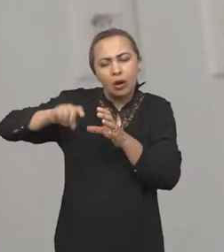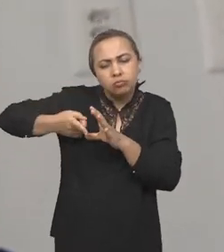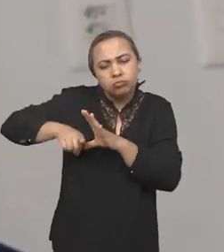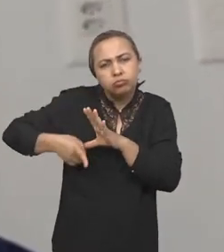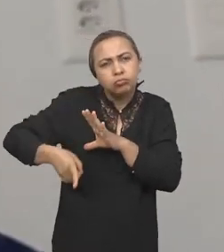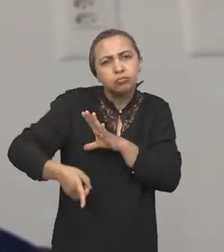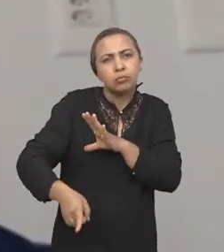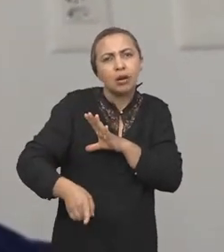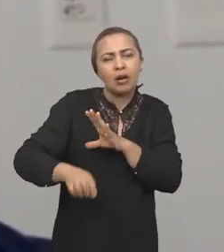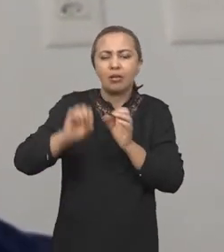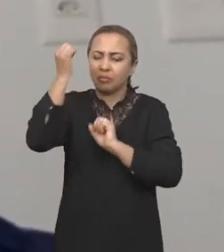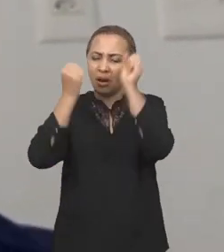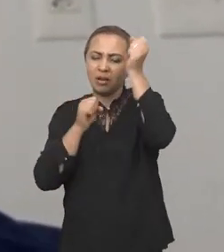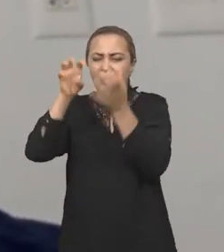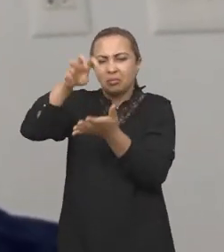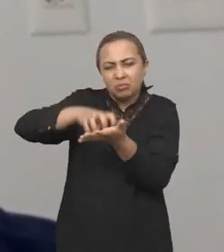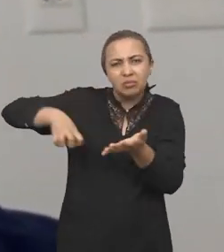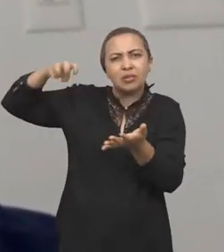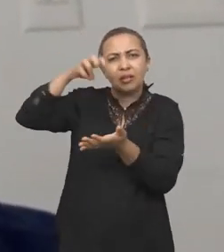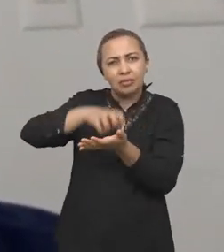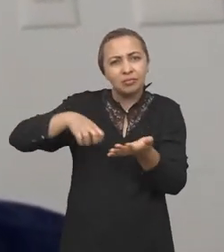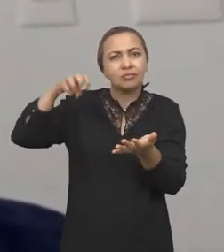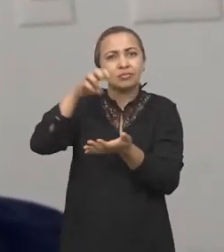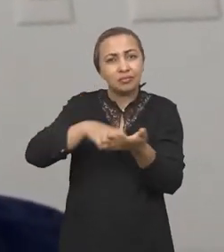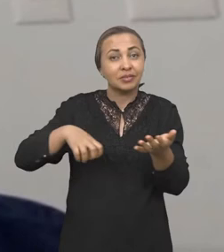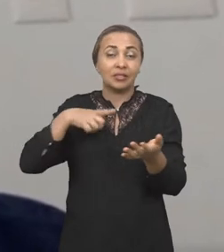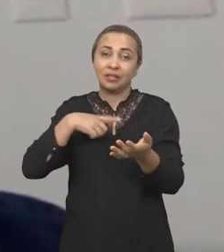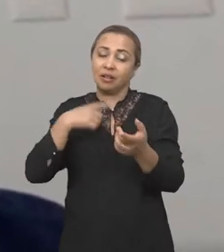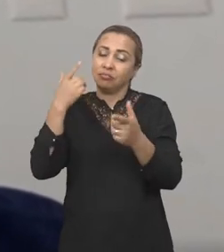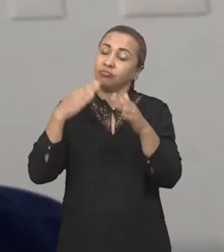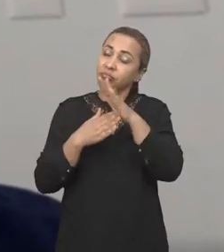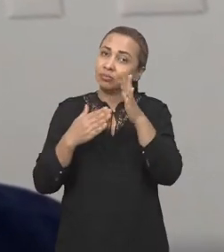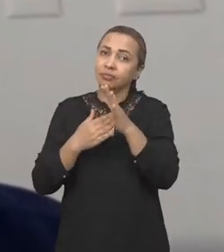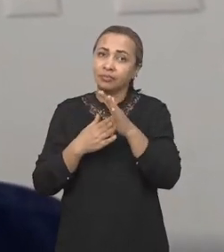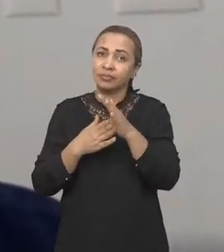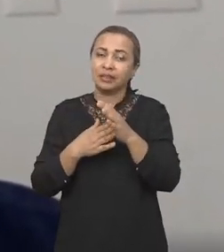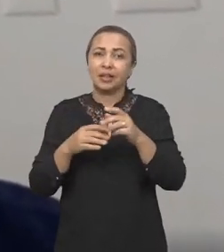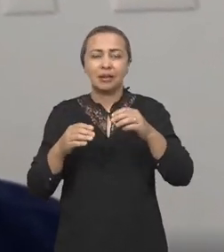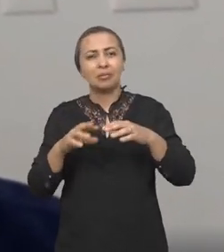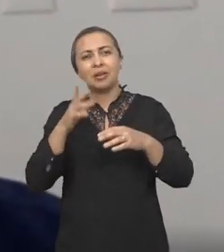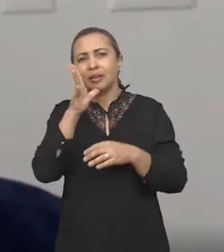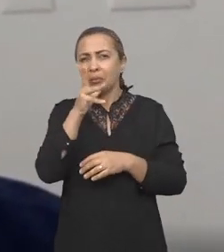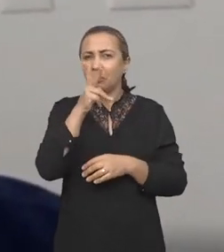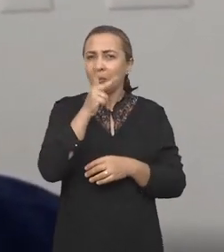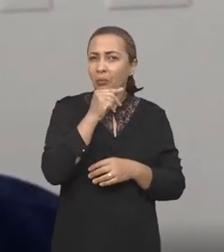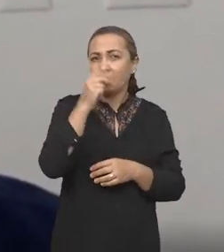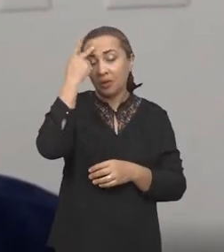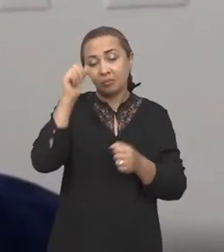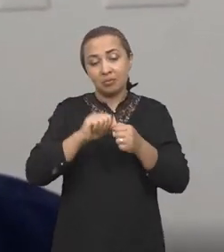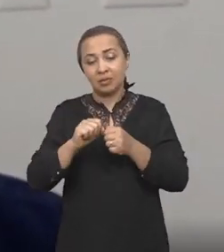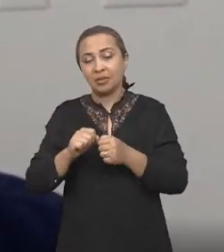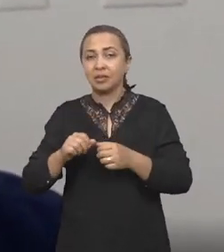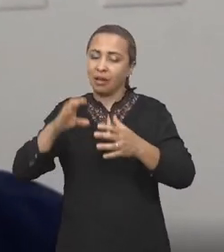onde você usa um maquinário pesado, né? Então existe todo um tempo alargado, né, para se fazer uma intervenção,